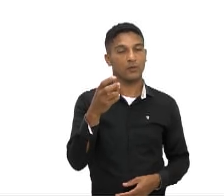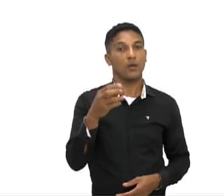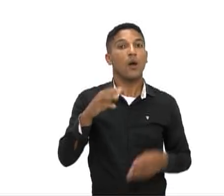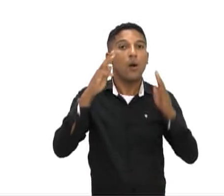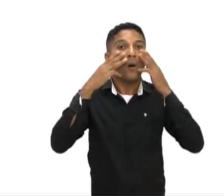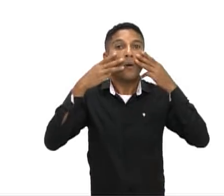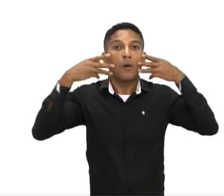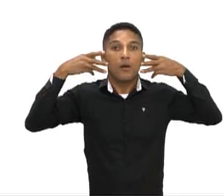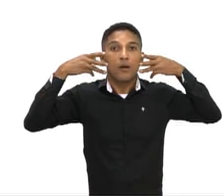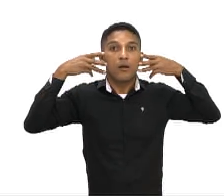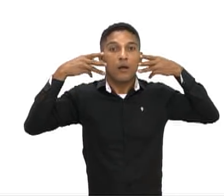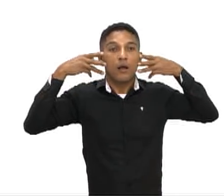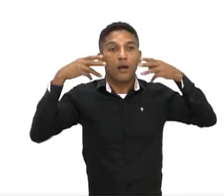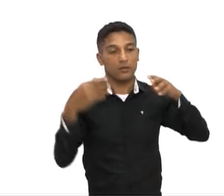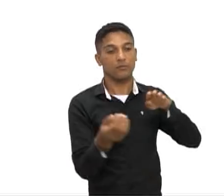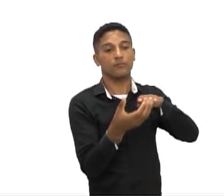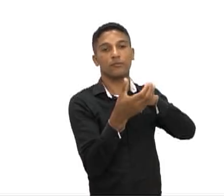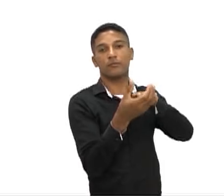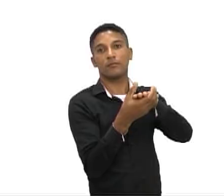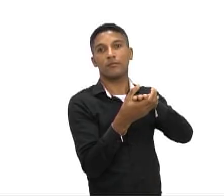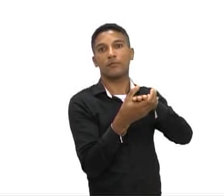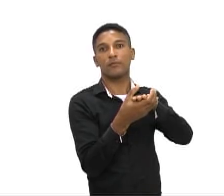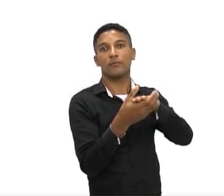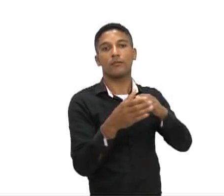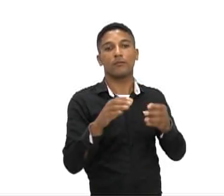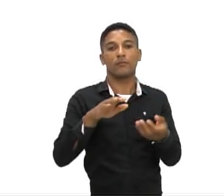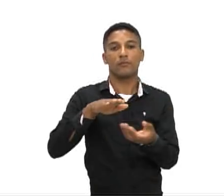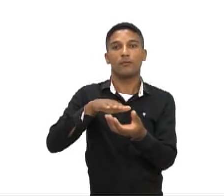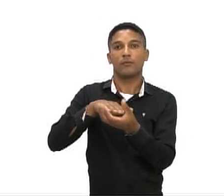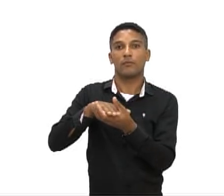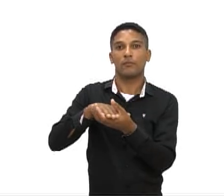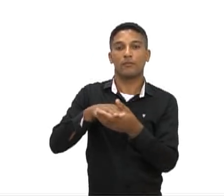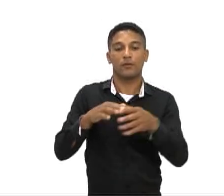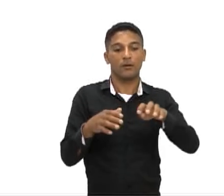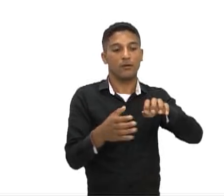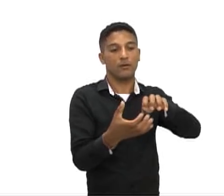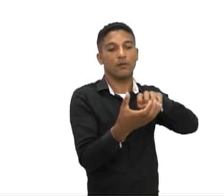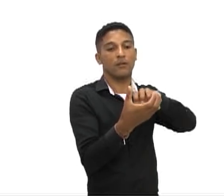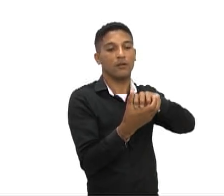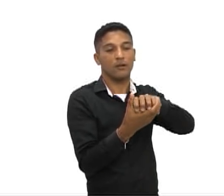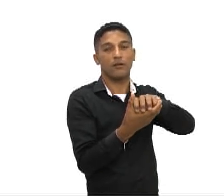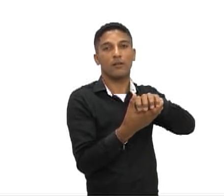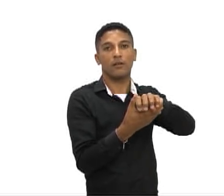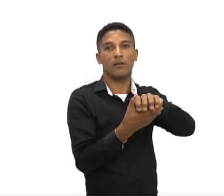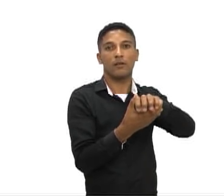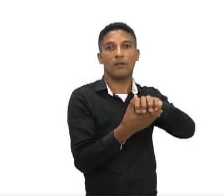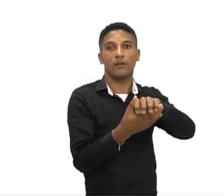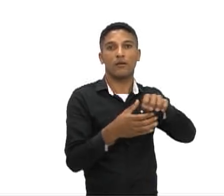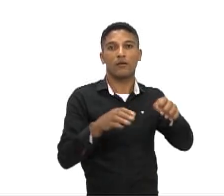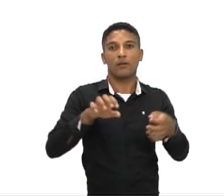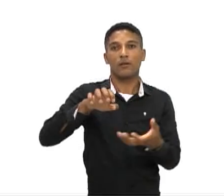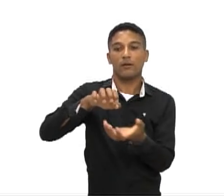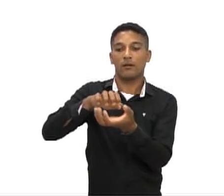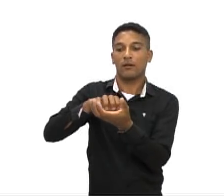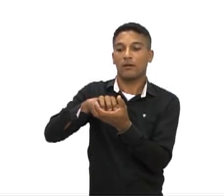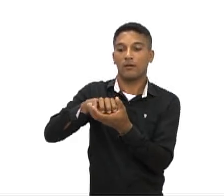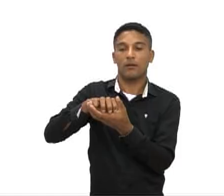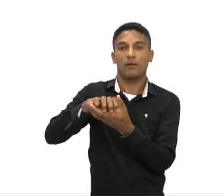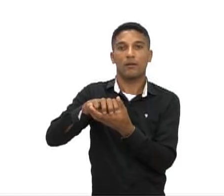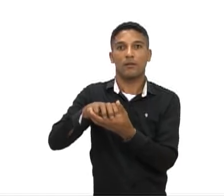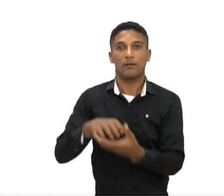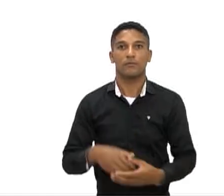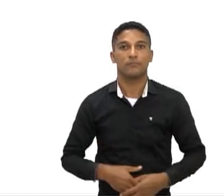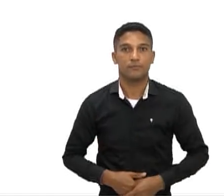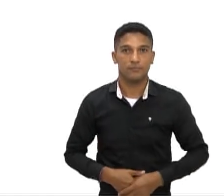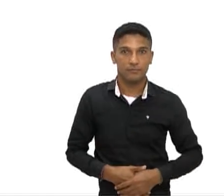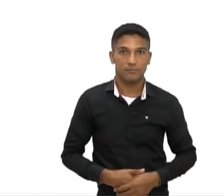se tornar tema de diferentes filmes e desenhos animados. E como você já deve saber, ler para os filhos é